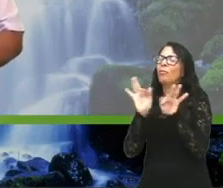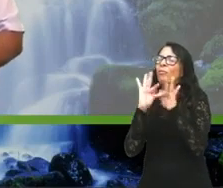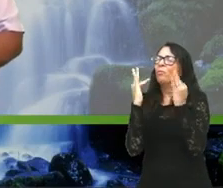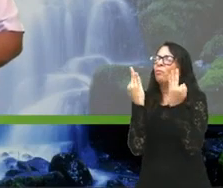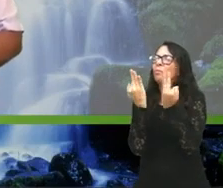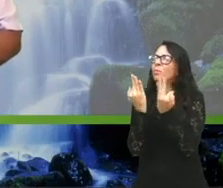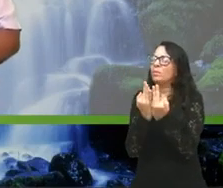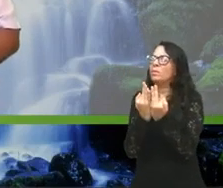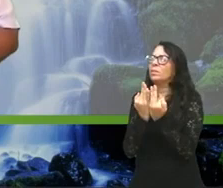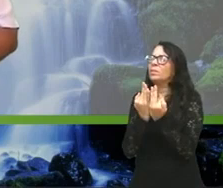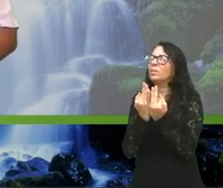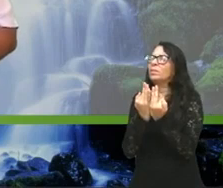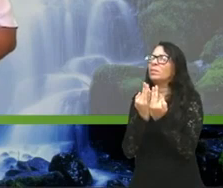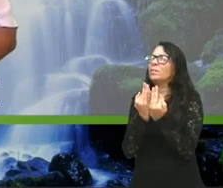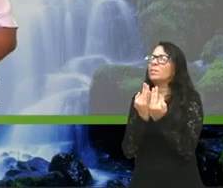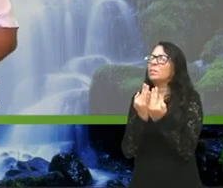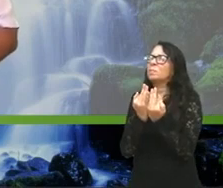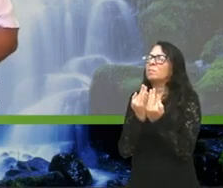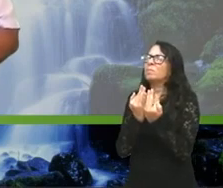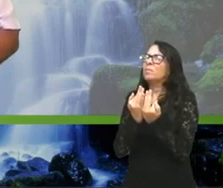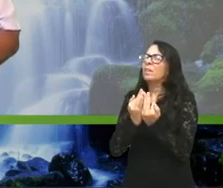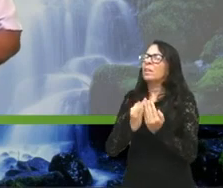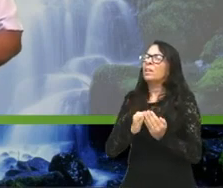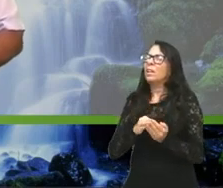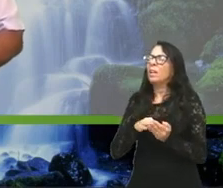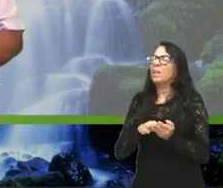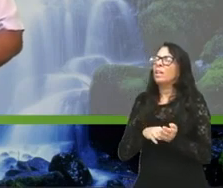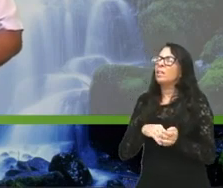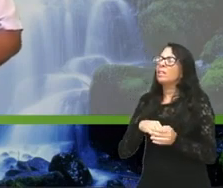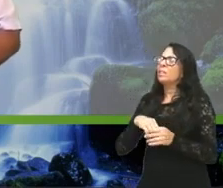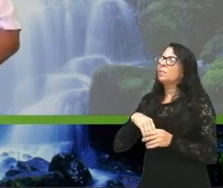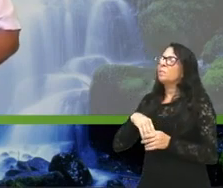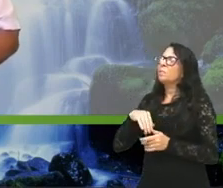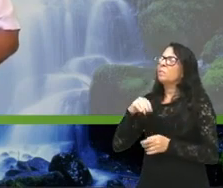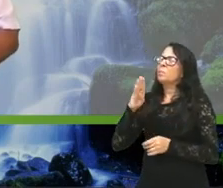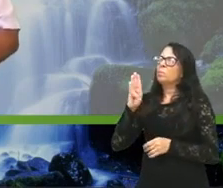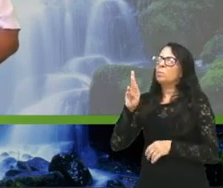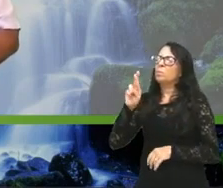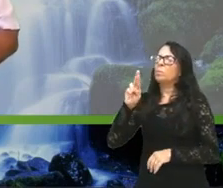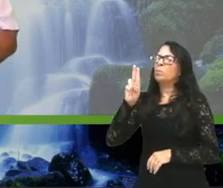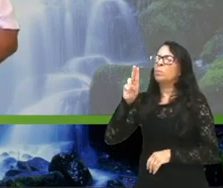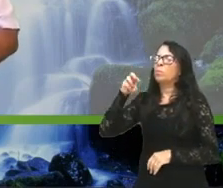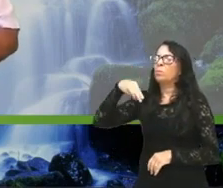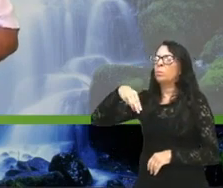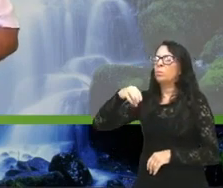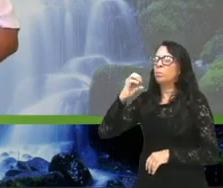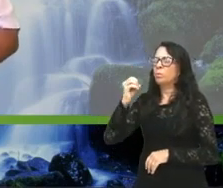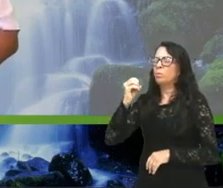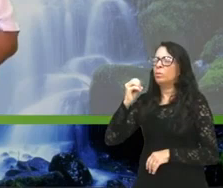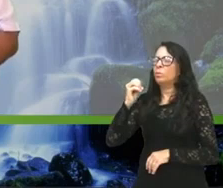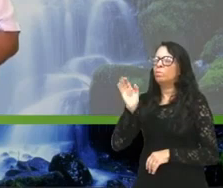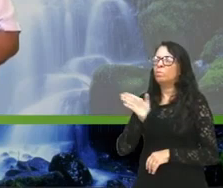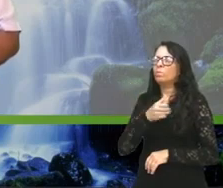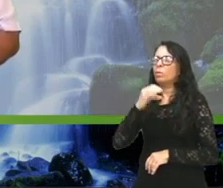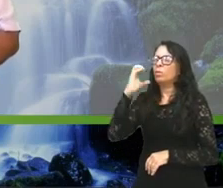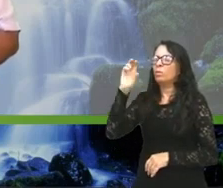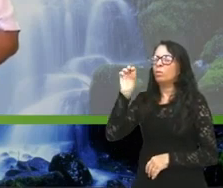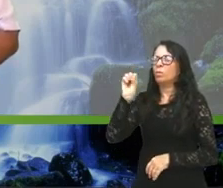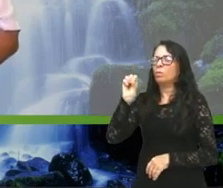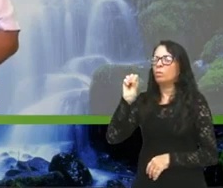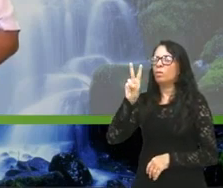choram pelos seus queridos amigos, familiares. Enxuga-lhes as